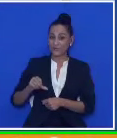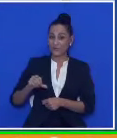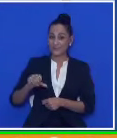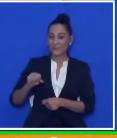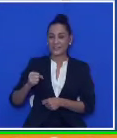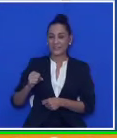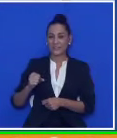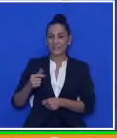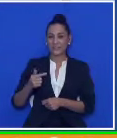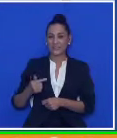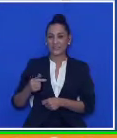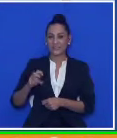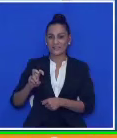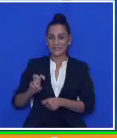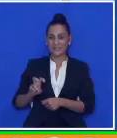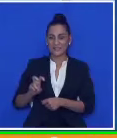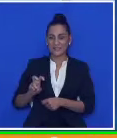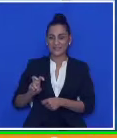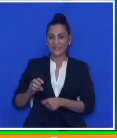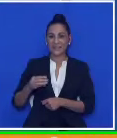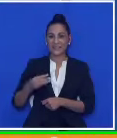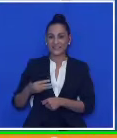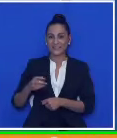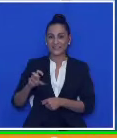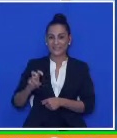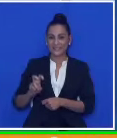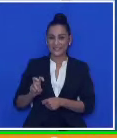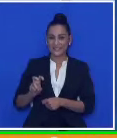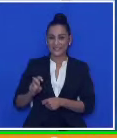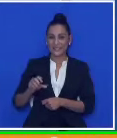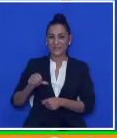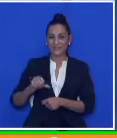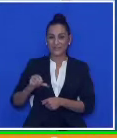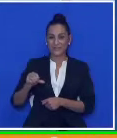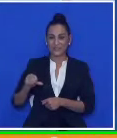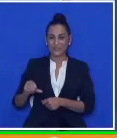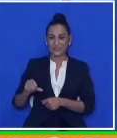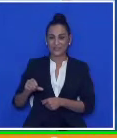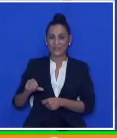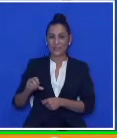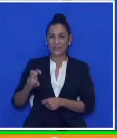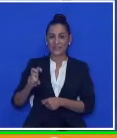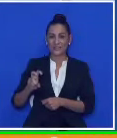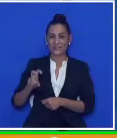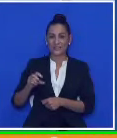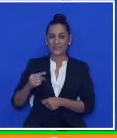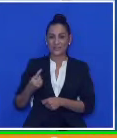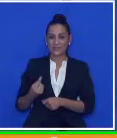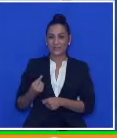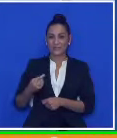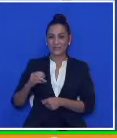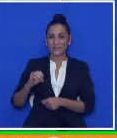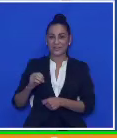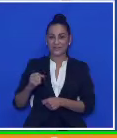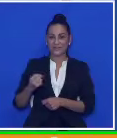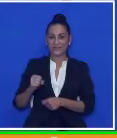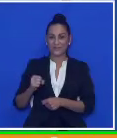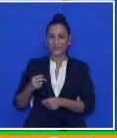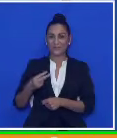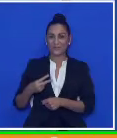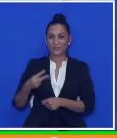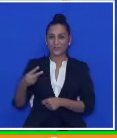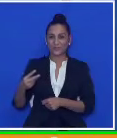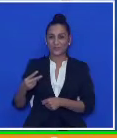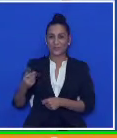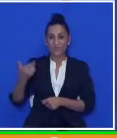80, 98, 75, 35, 99, 51, 08